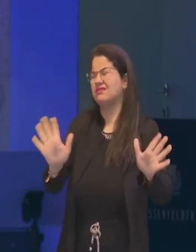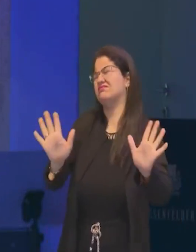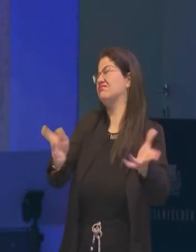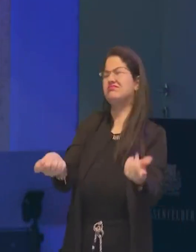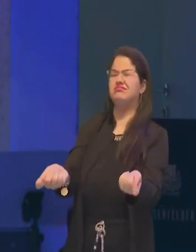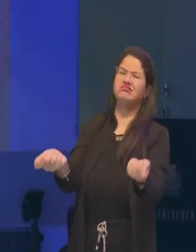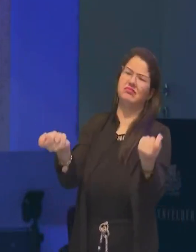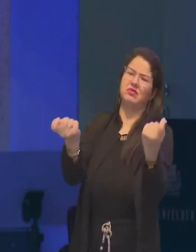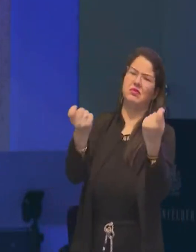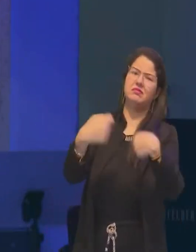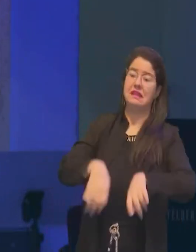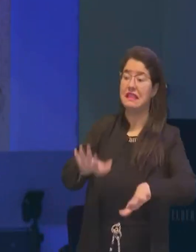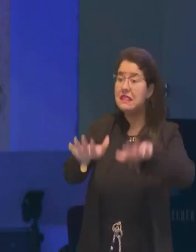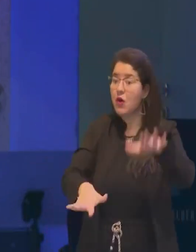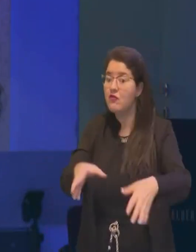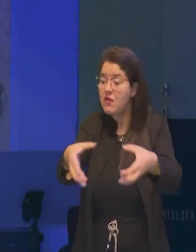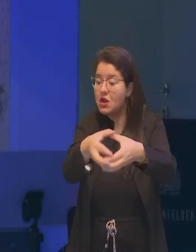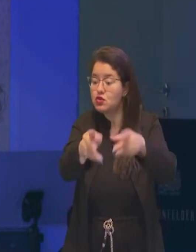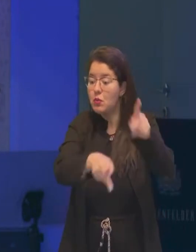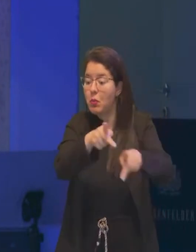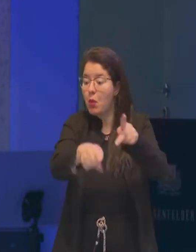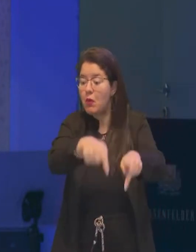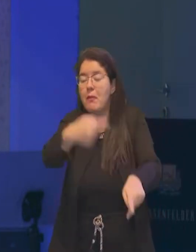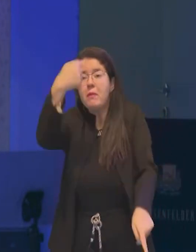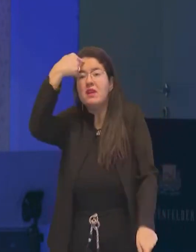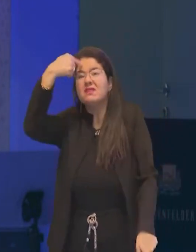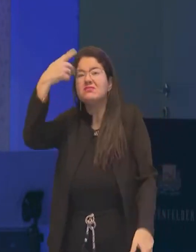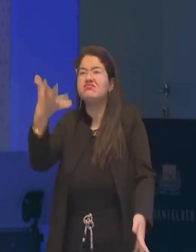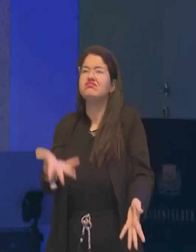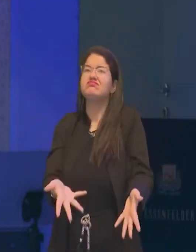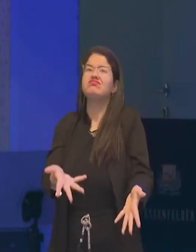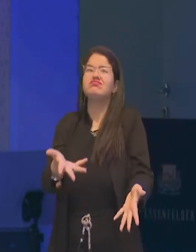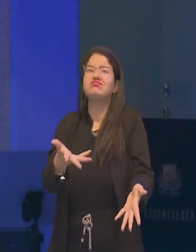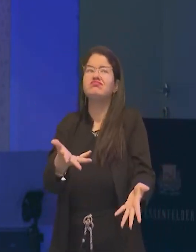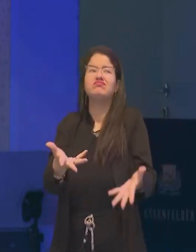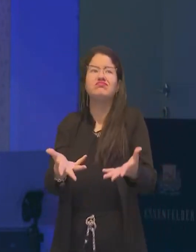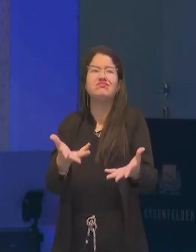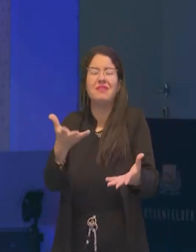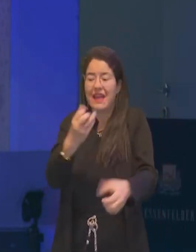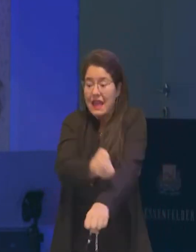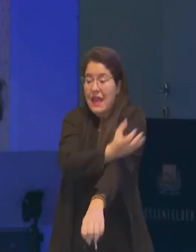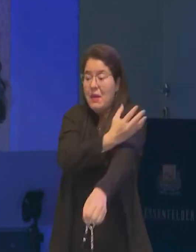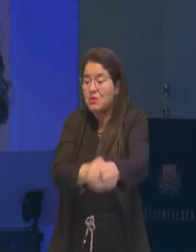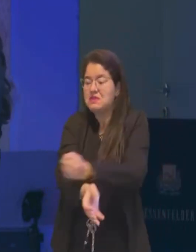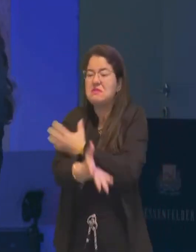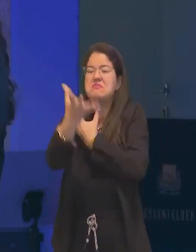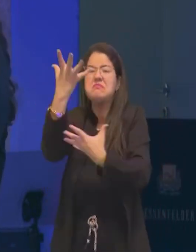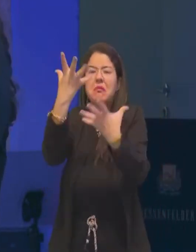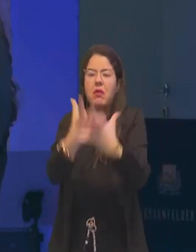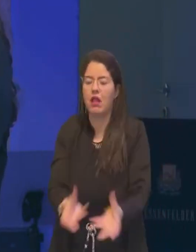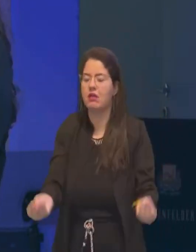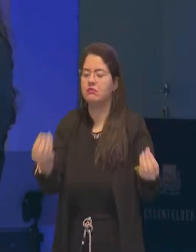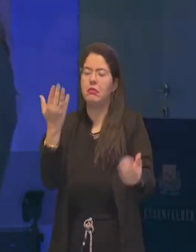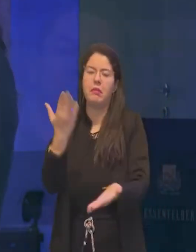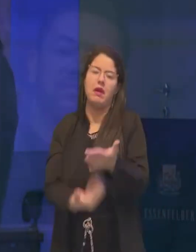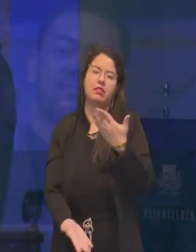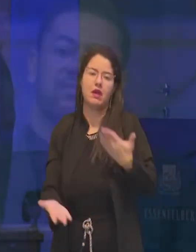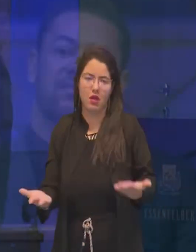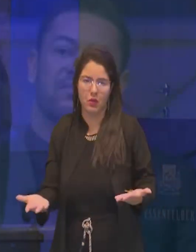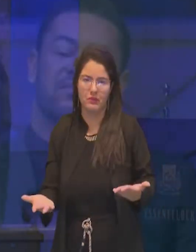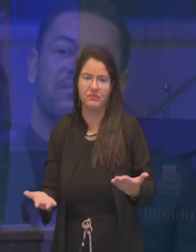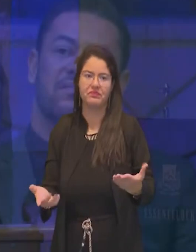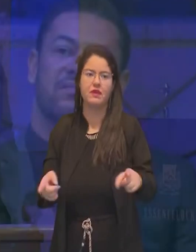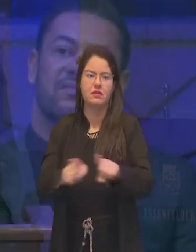precisava mais seguir aquilo, ou que eles perderam aquela emoção de fazer. Quando eles tiraram